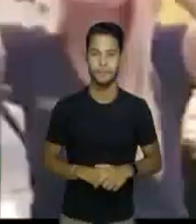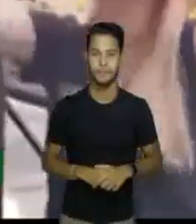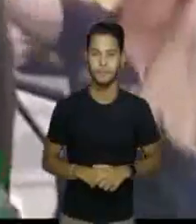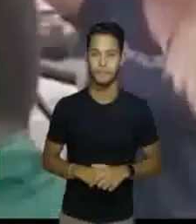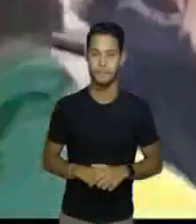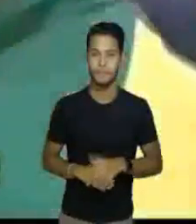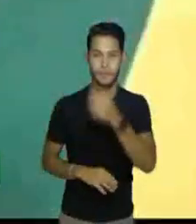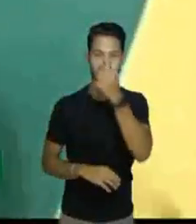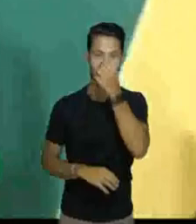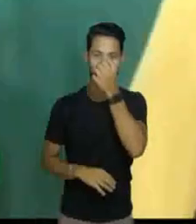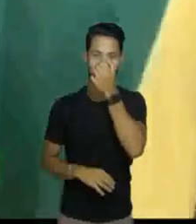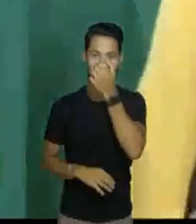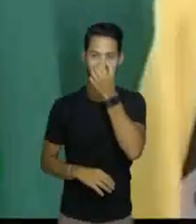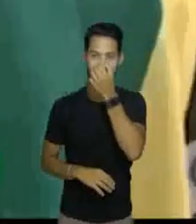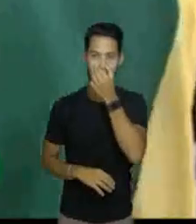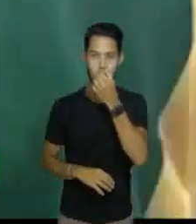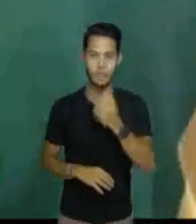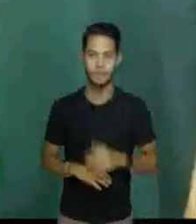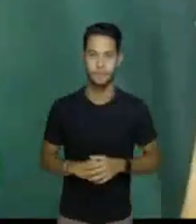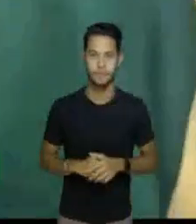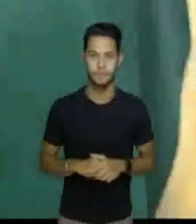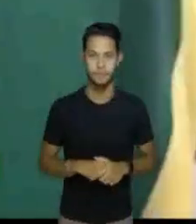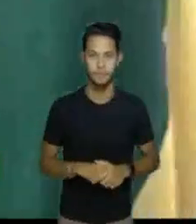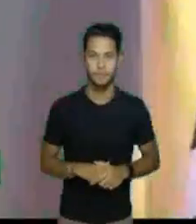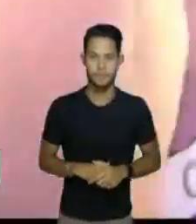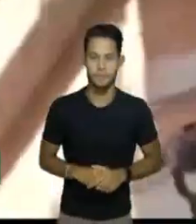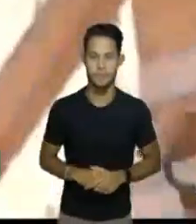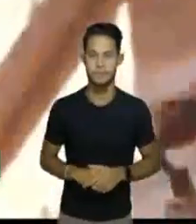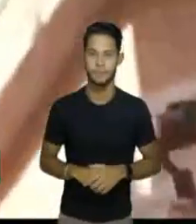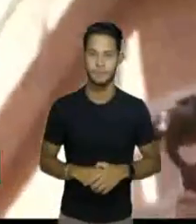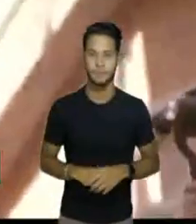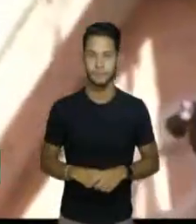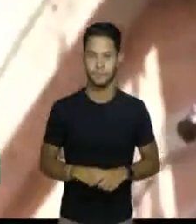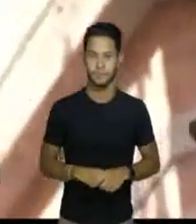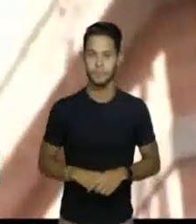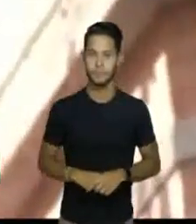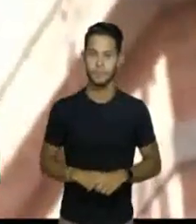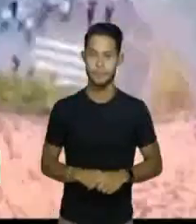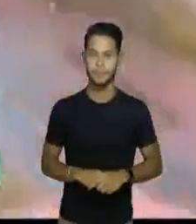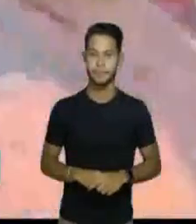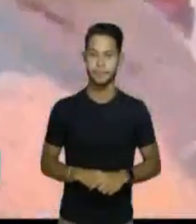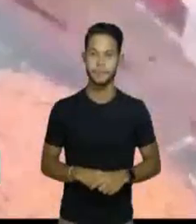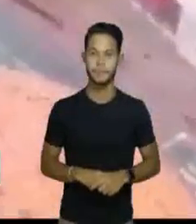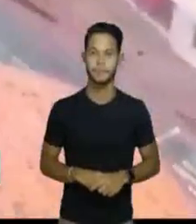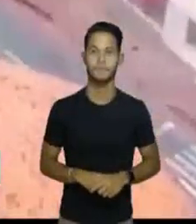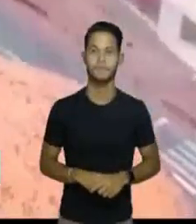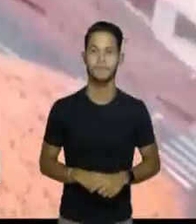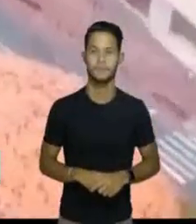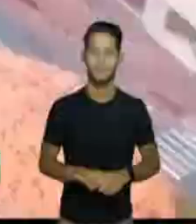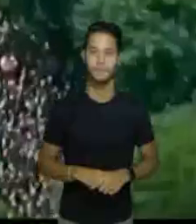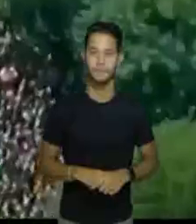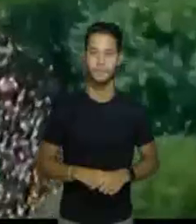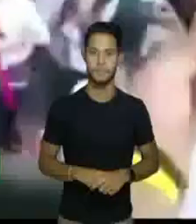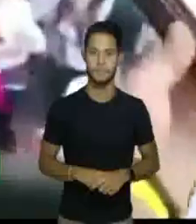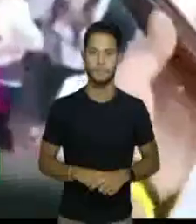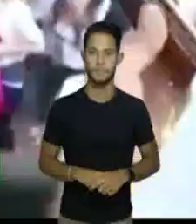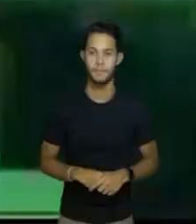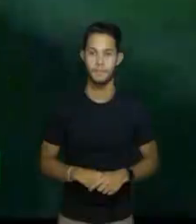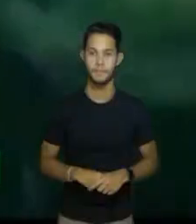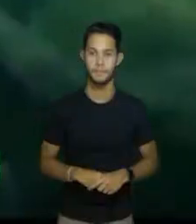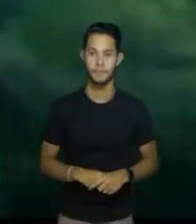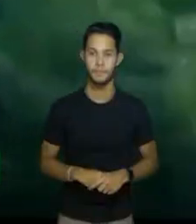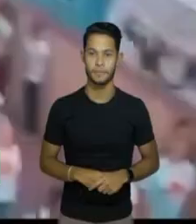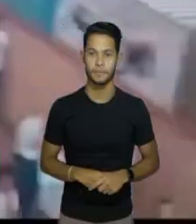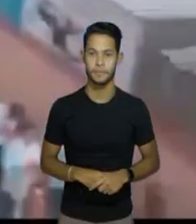maior marcha para Jesus de todos os tempos. E claro que já estamos na contagem regressiva e